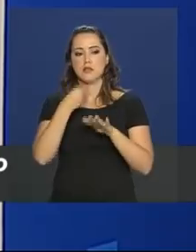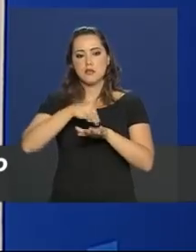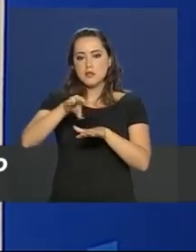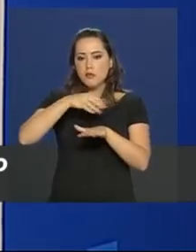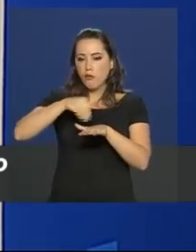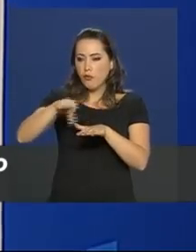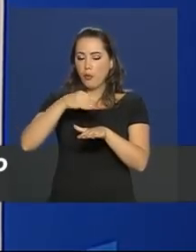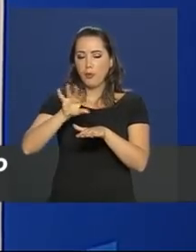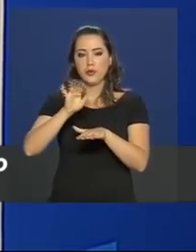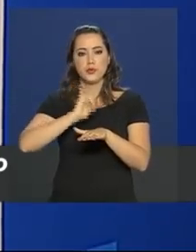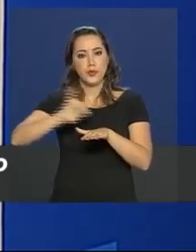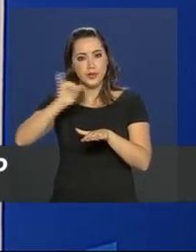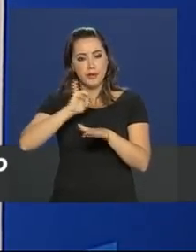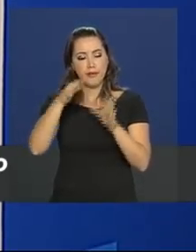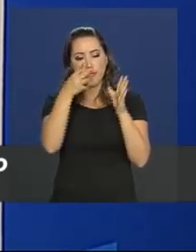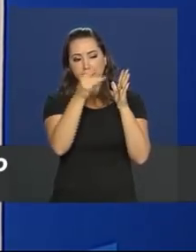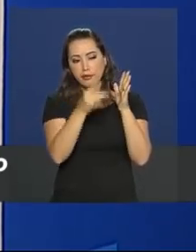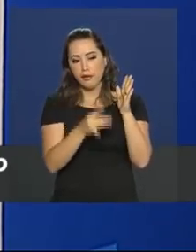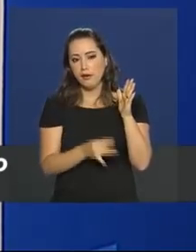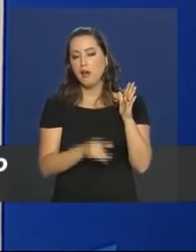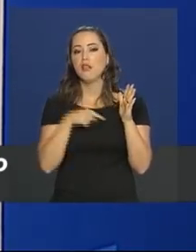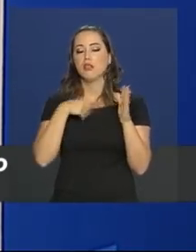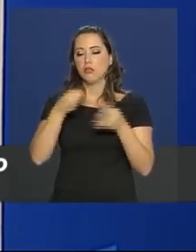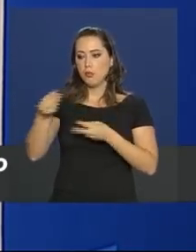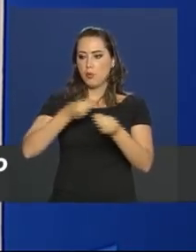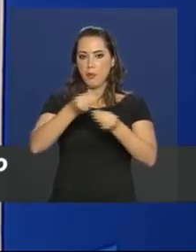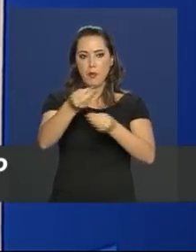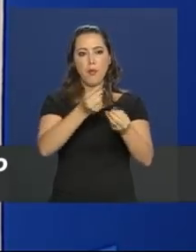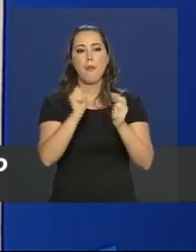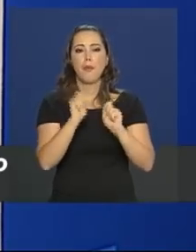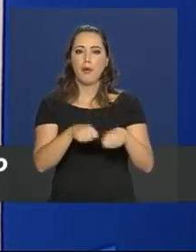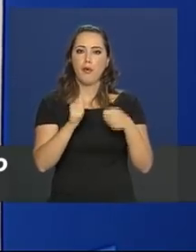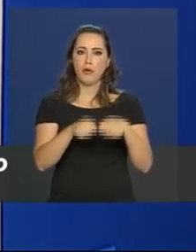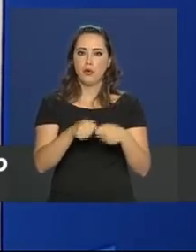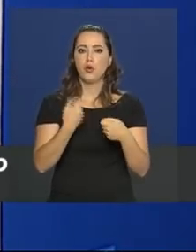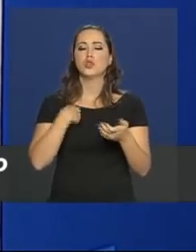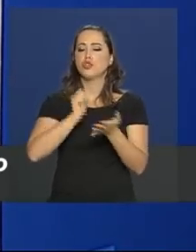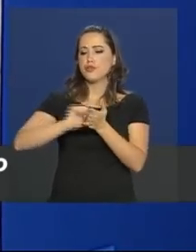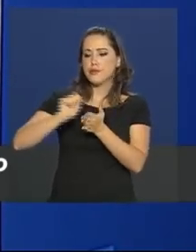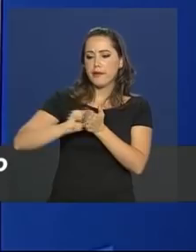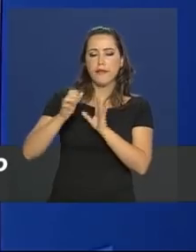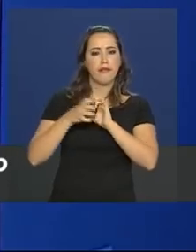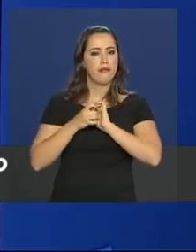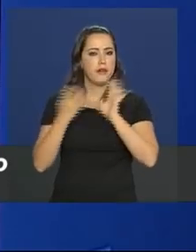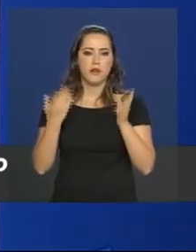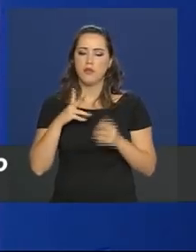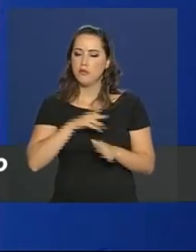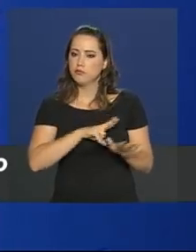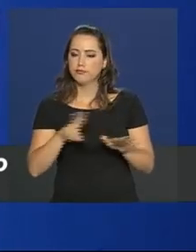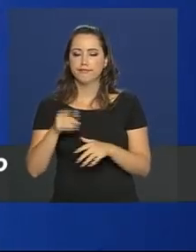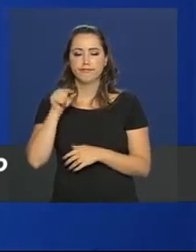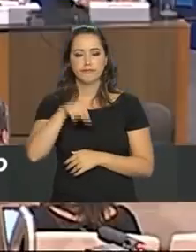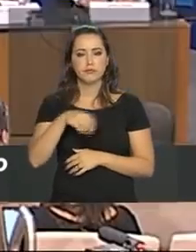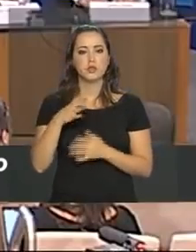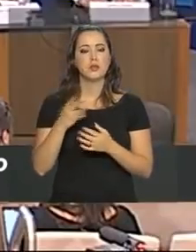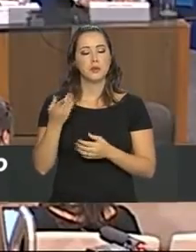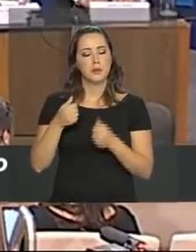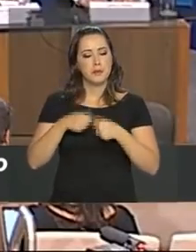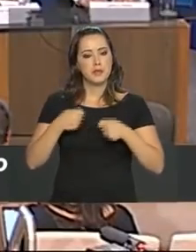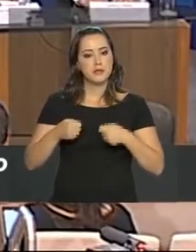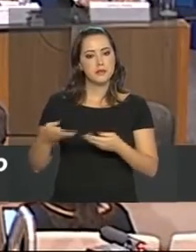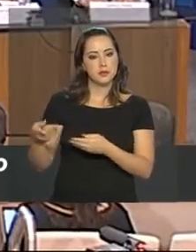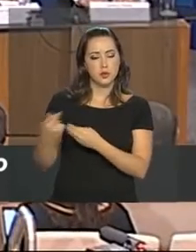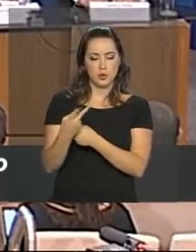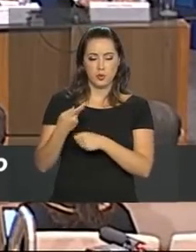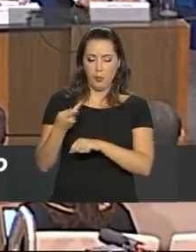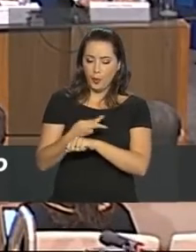do que a gente divulgou então acho que tem material suficiente para vocês poderem produzir pauta e todos esses dias precisando tanto por aqui muito